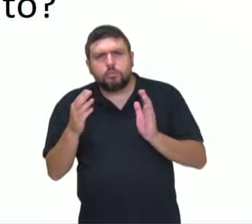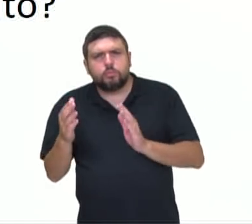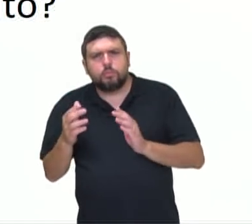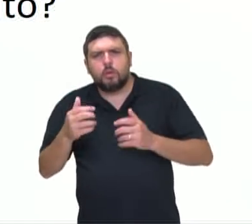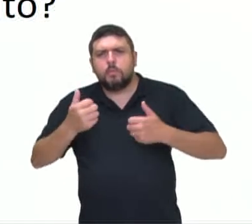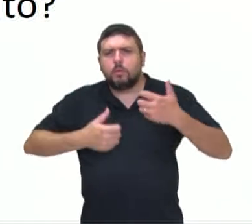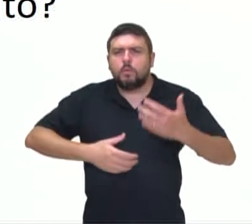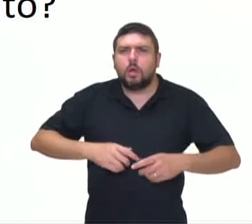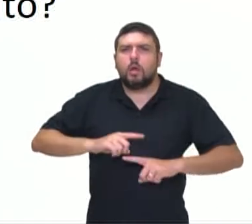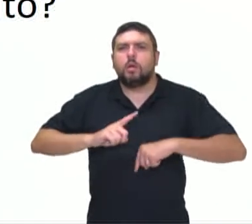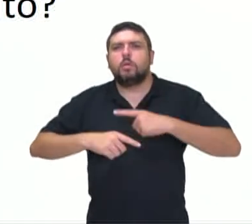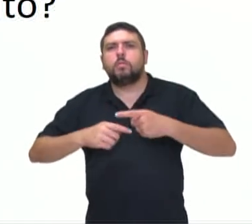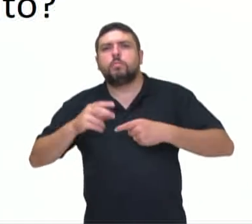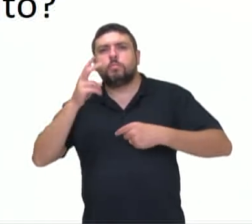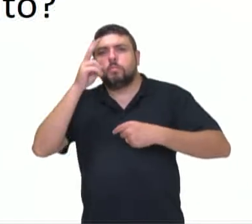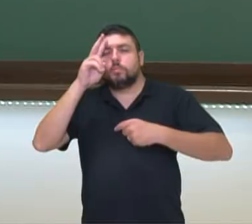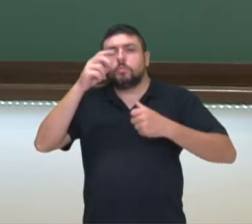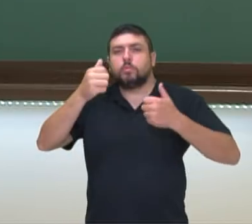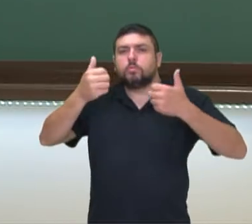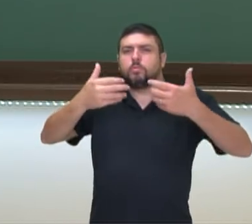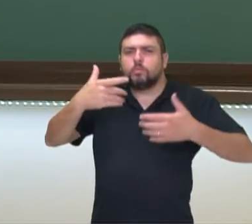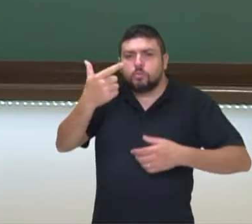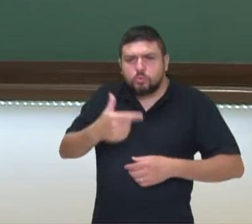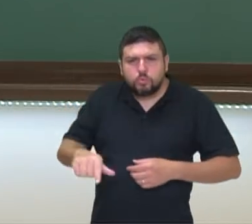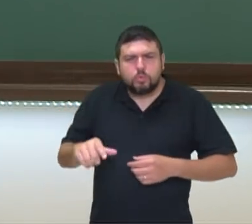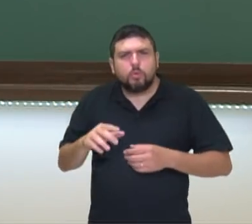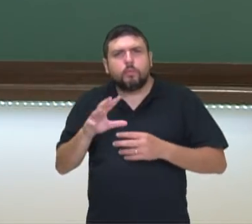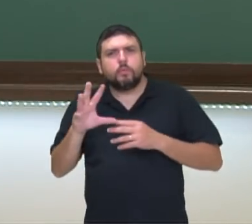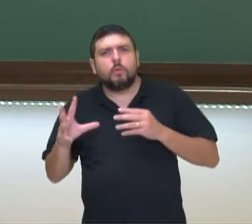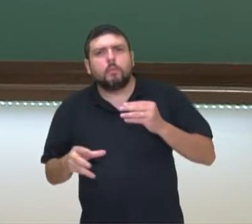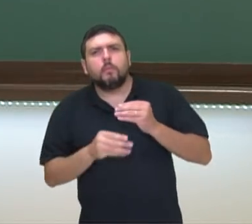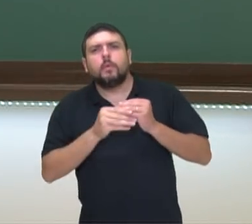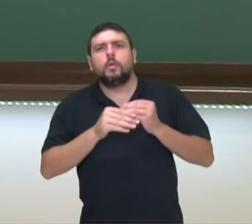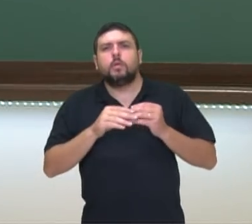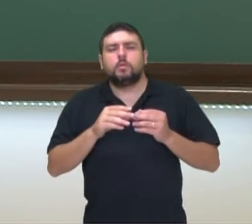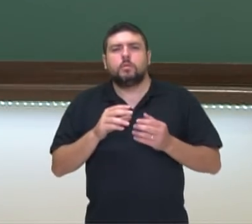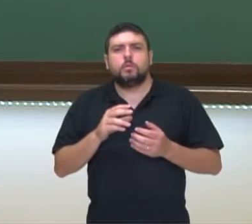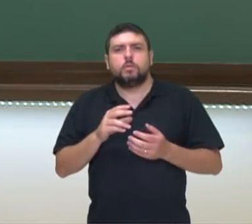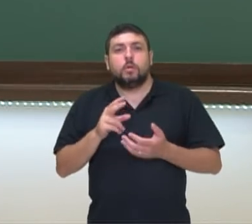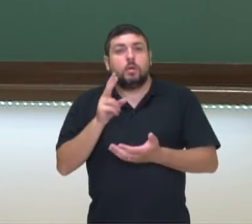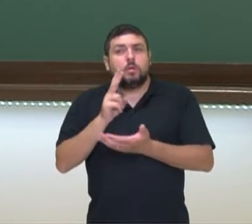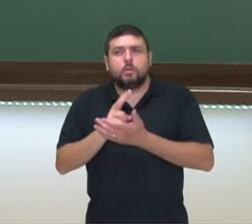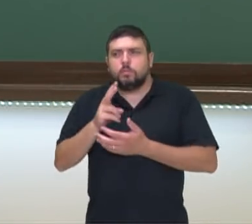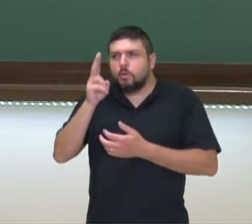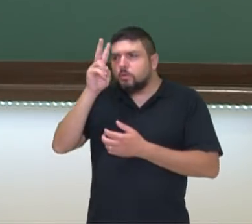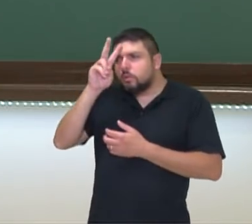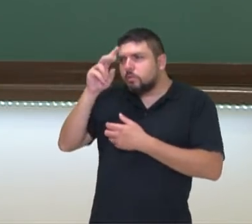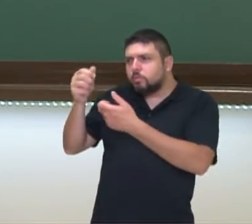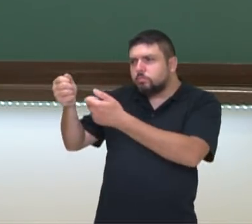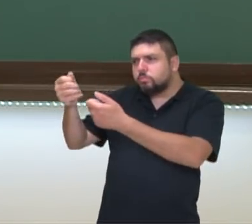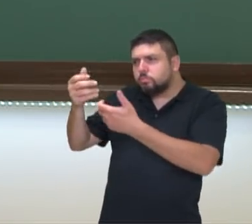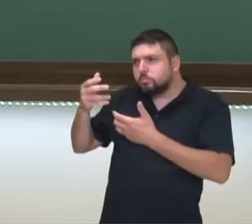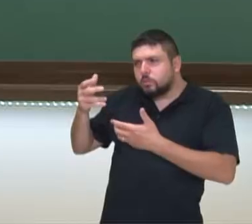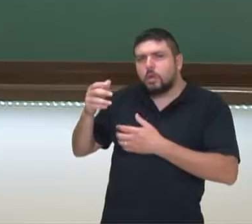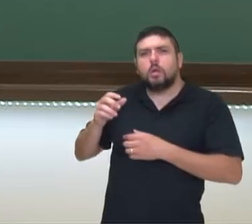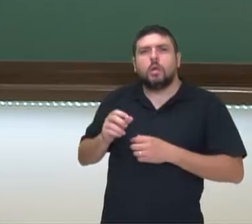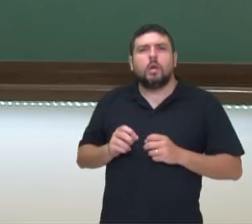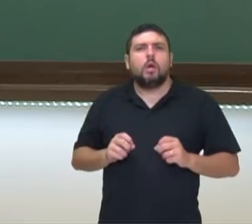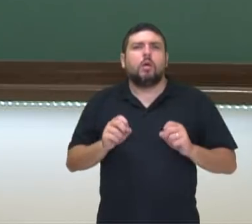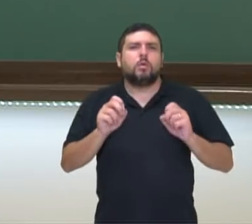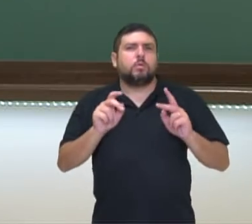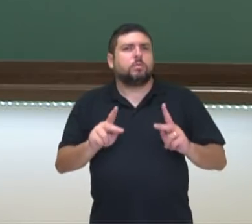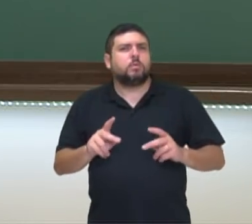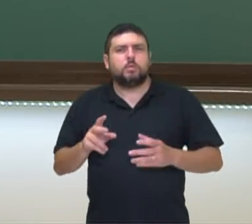uma incluir algo inédito? Porque cada vez que você ouve uma história contada por alguém e você já sabe que essa